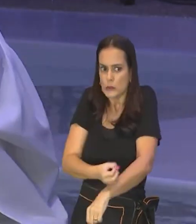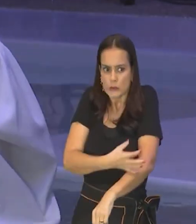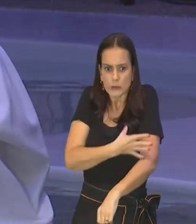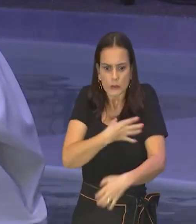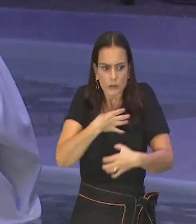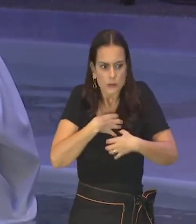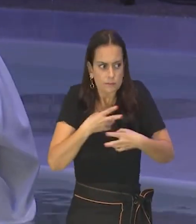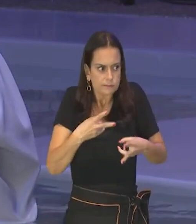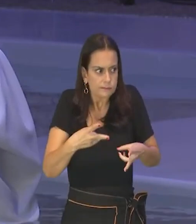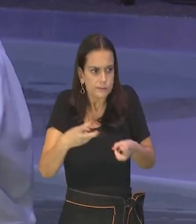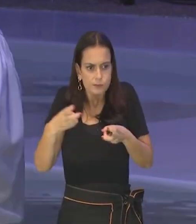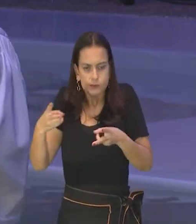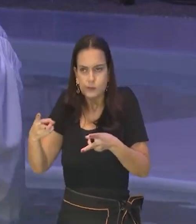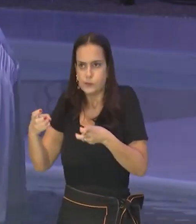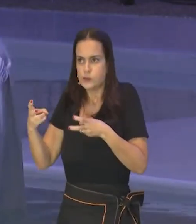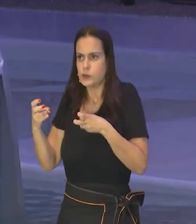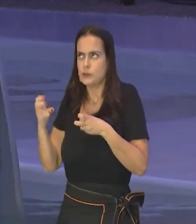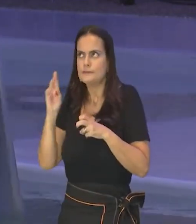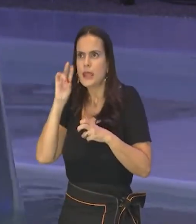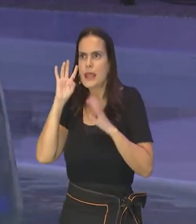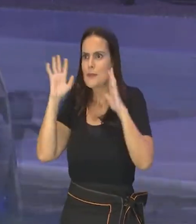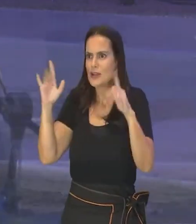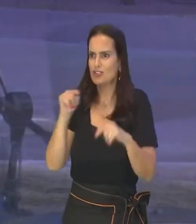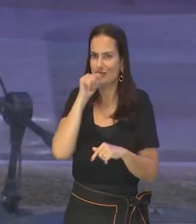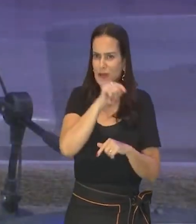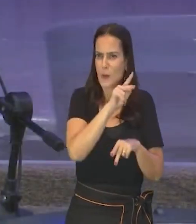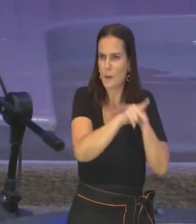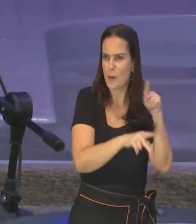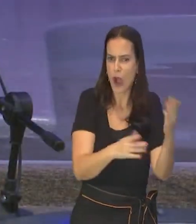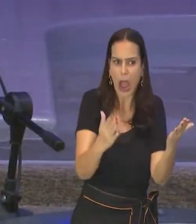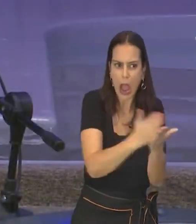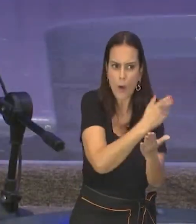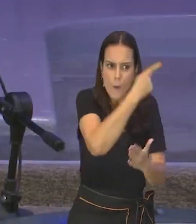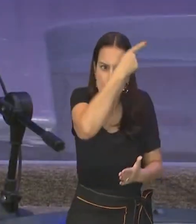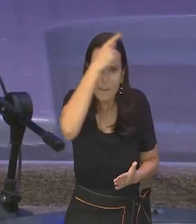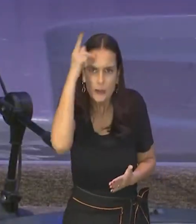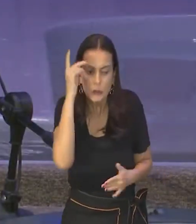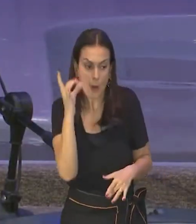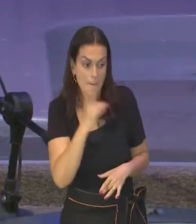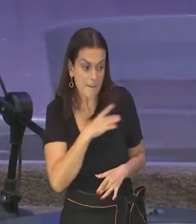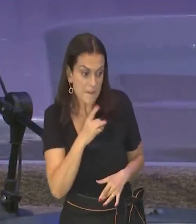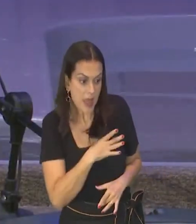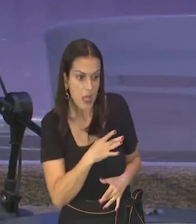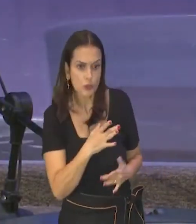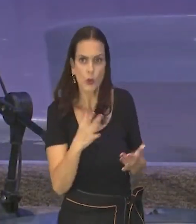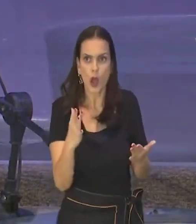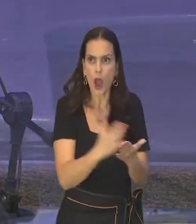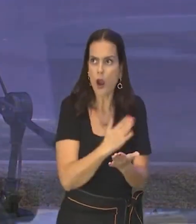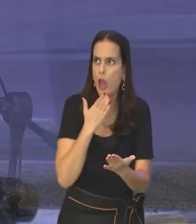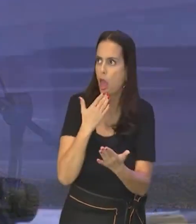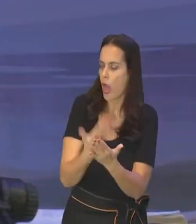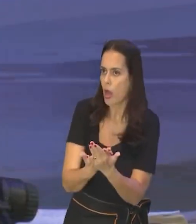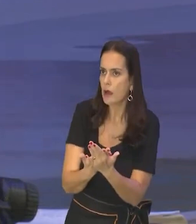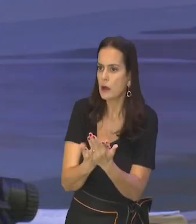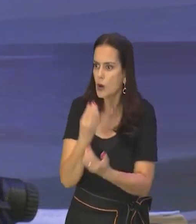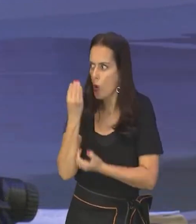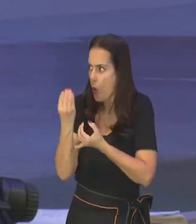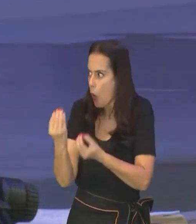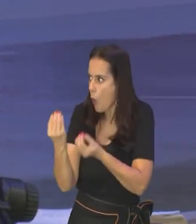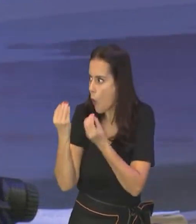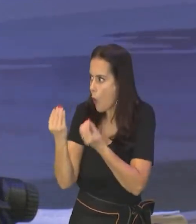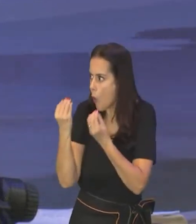sentimentos. Imagine a crise por parte de alguns, medo por parte de outros. Como isto está